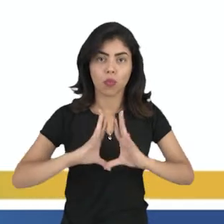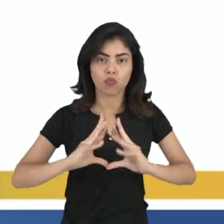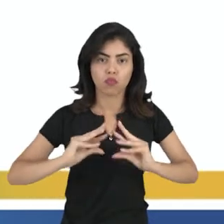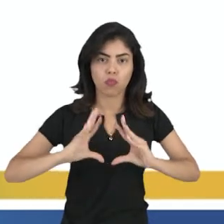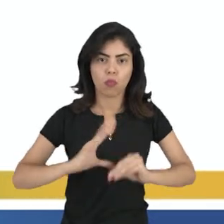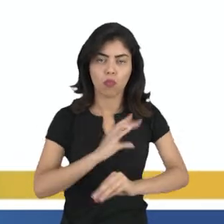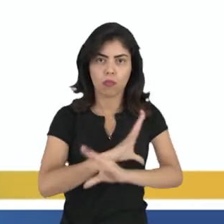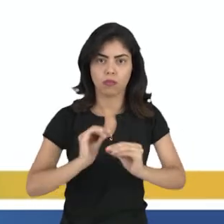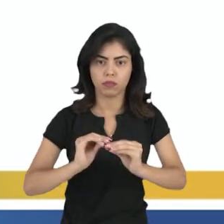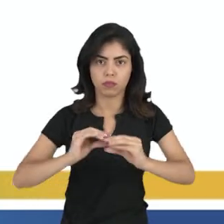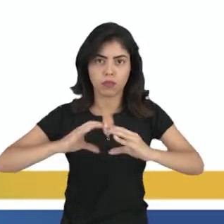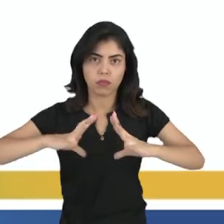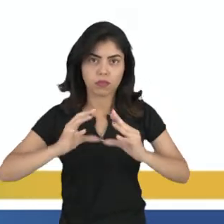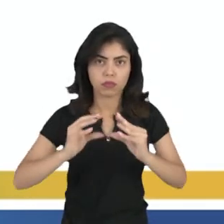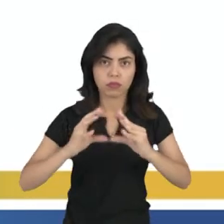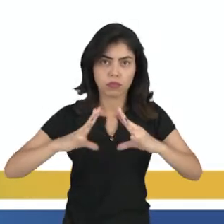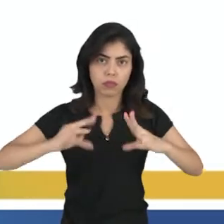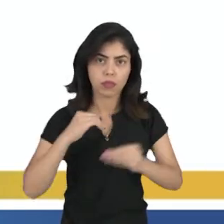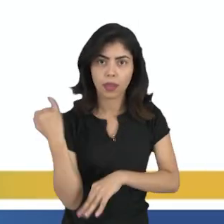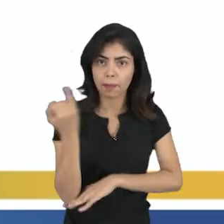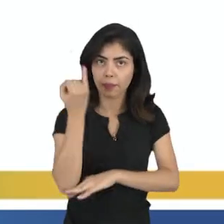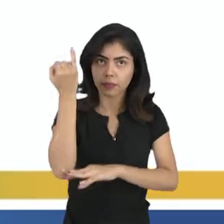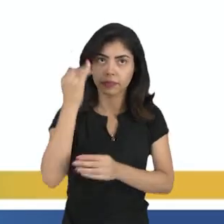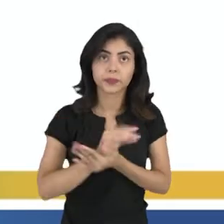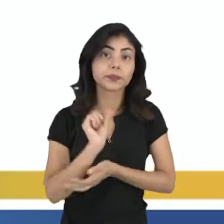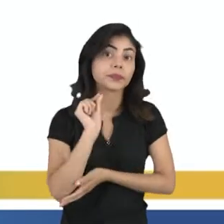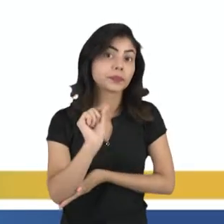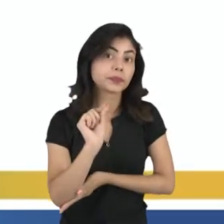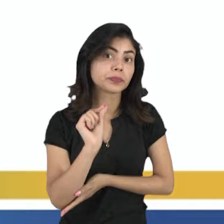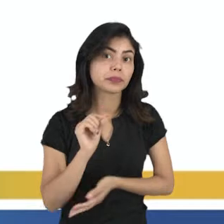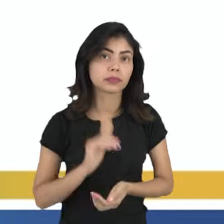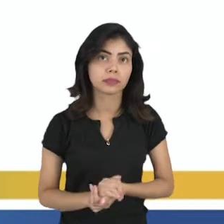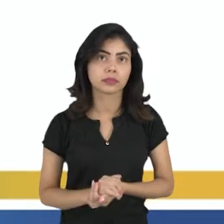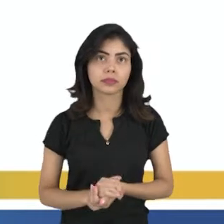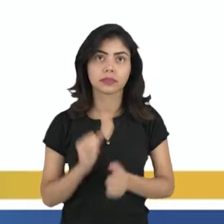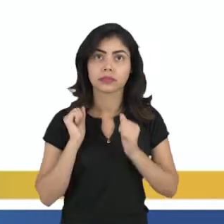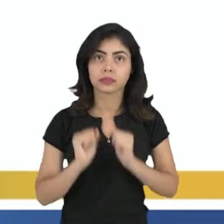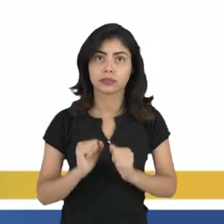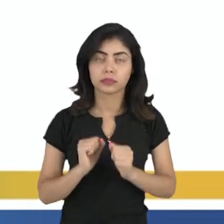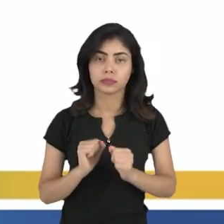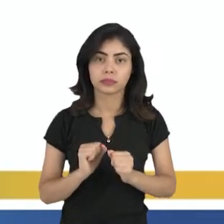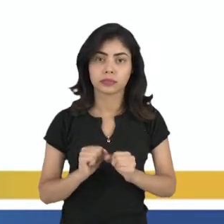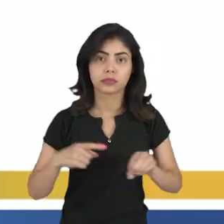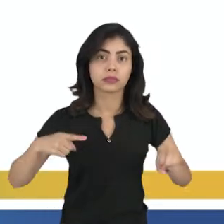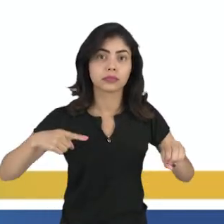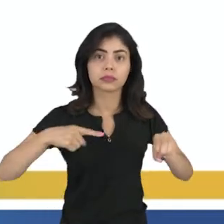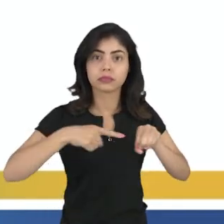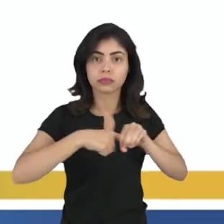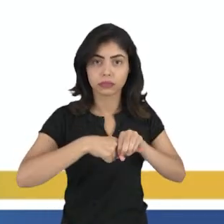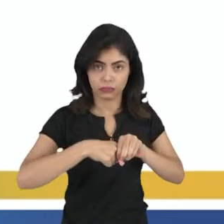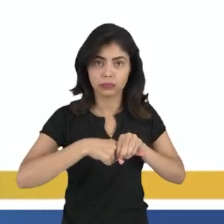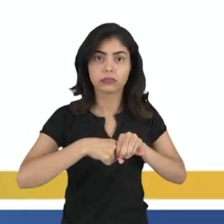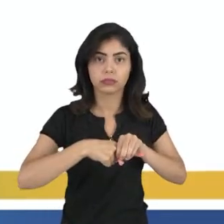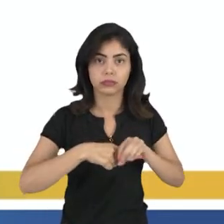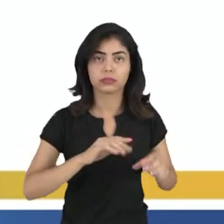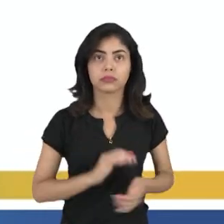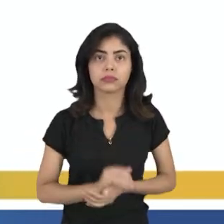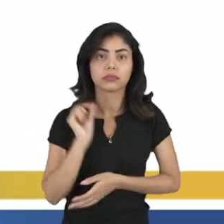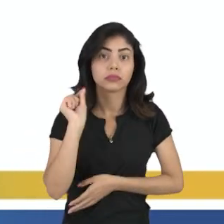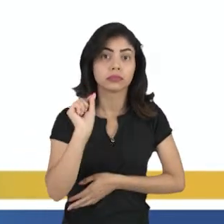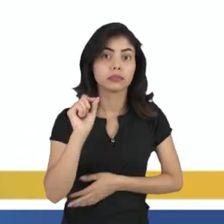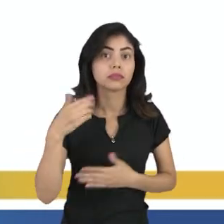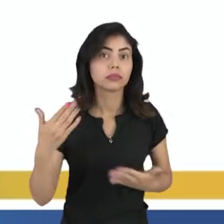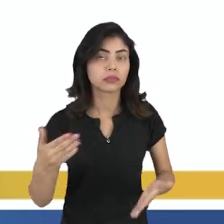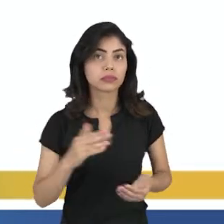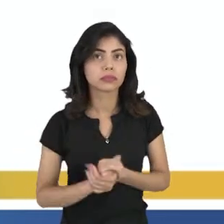e elástico, cuja principal função é o quê? É permitir a cópula durante a relação sexual. O que